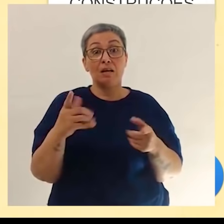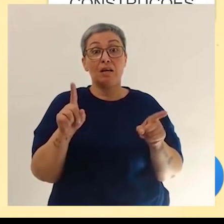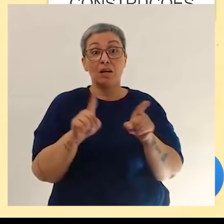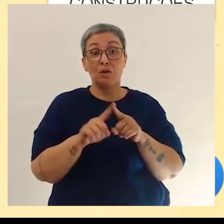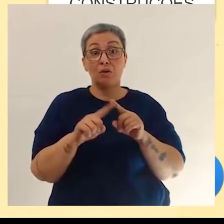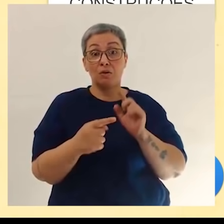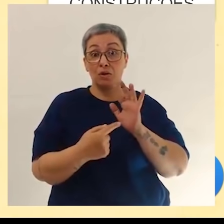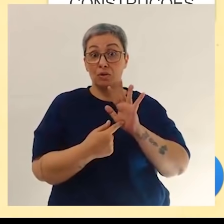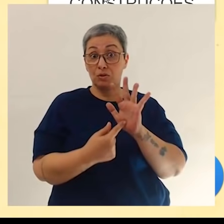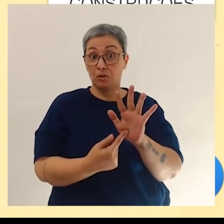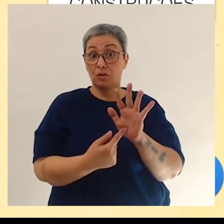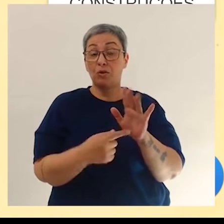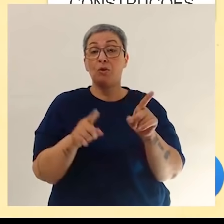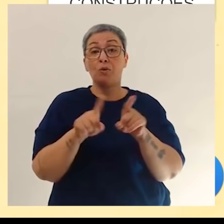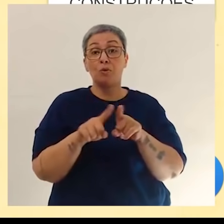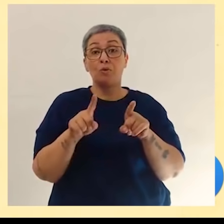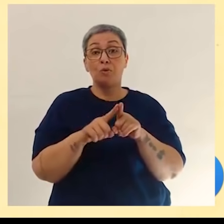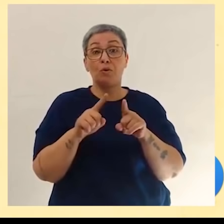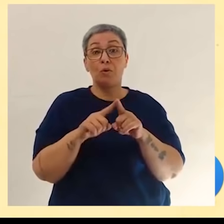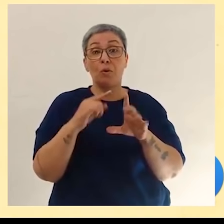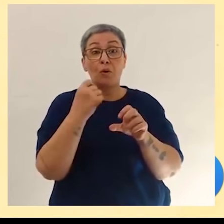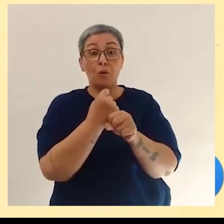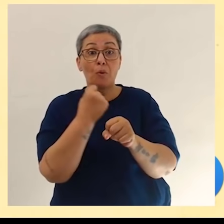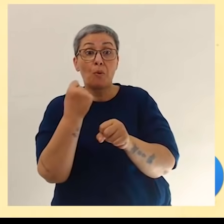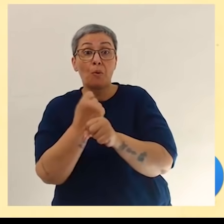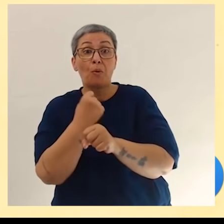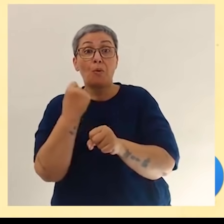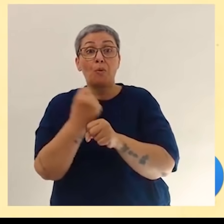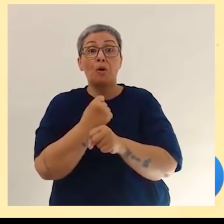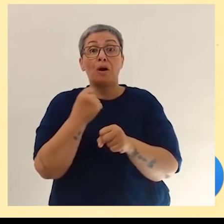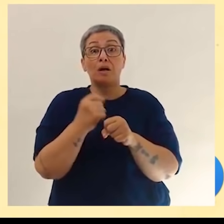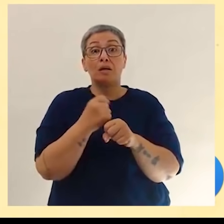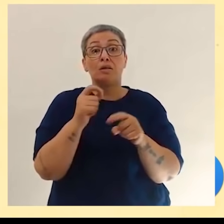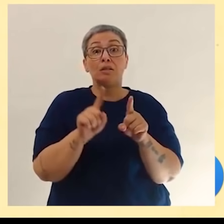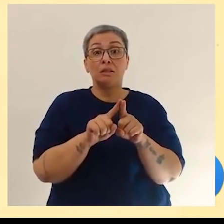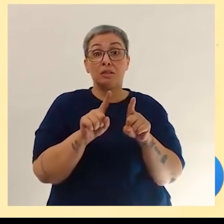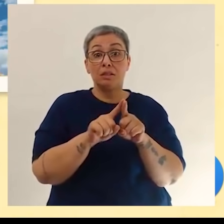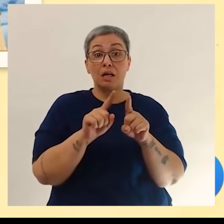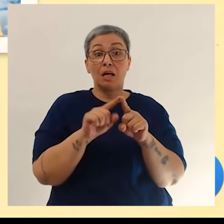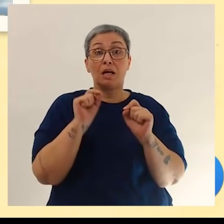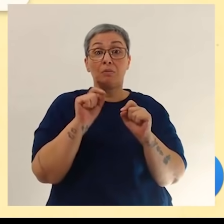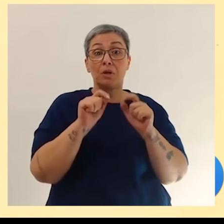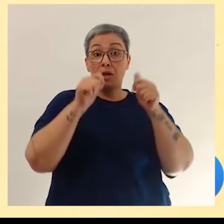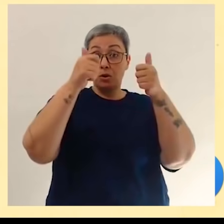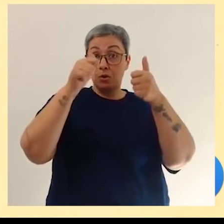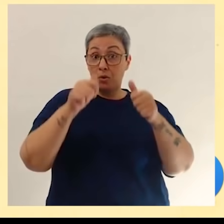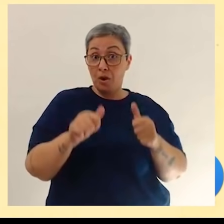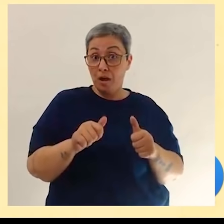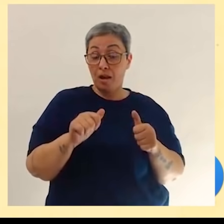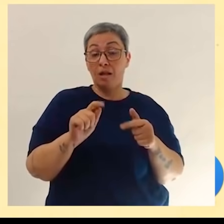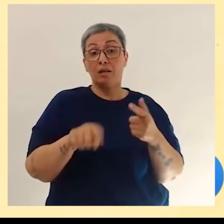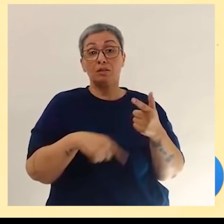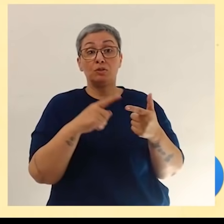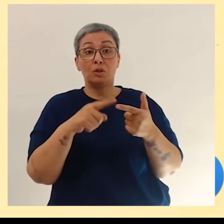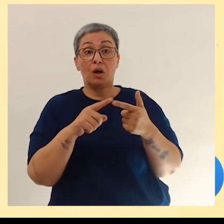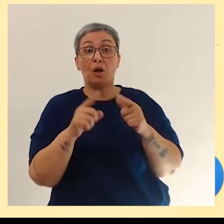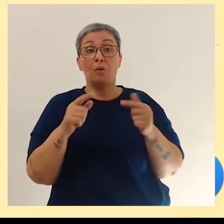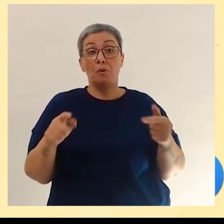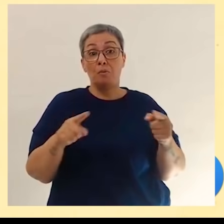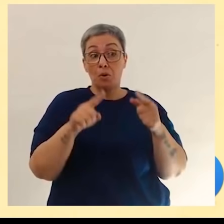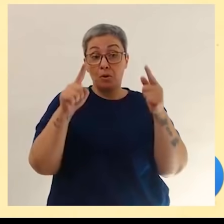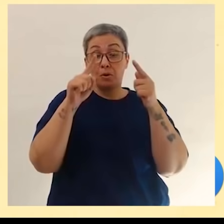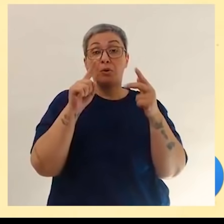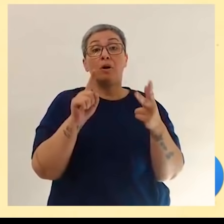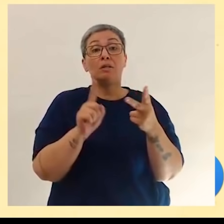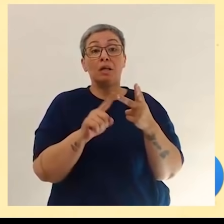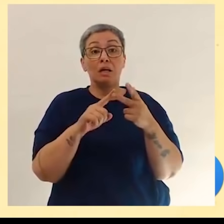Aqui eu coloquei para vocês também as construções. Então, além das estátuas, né, dos monumentos